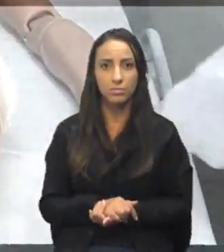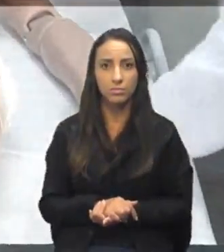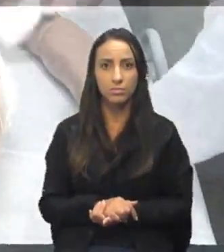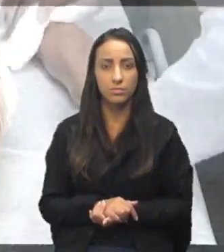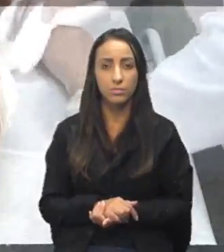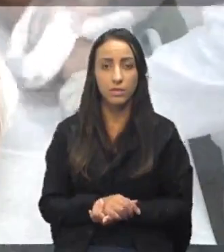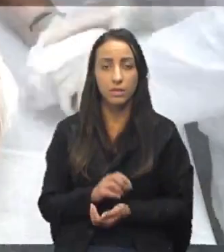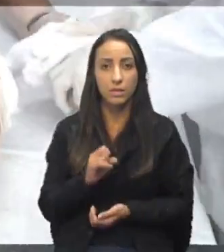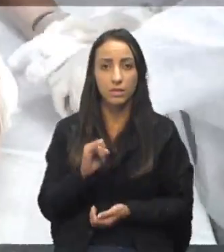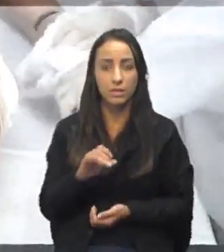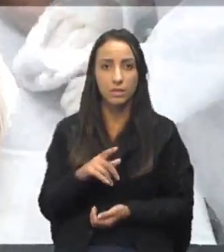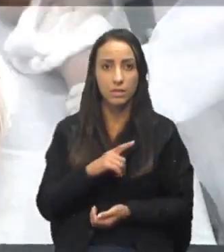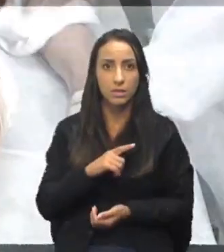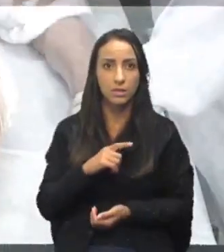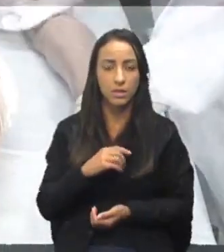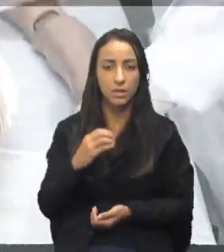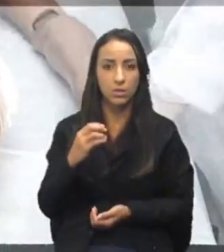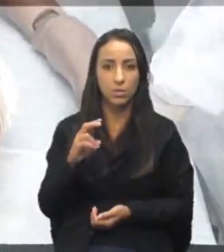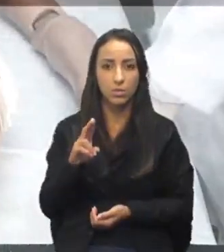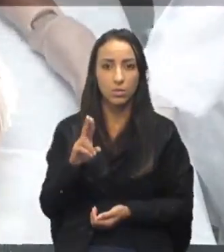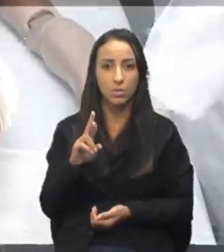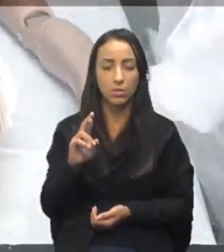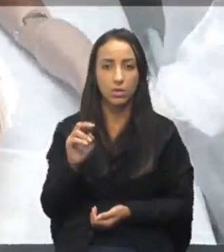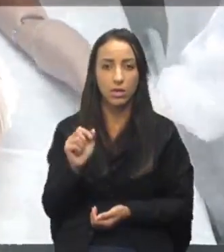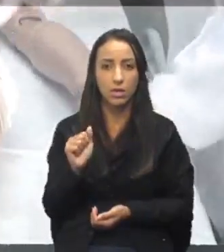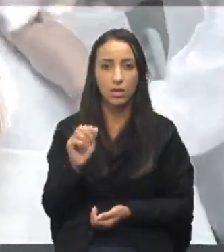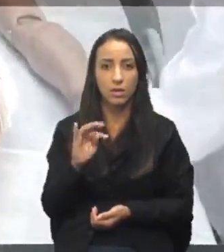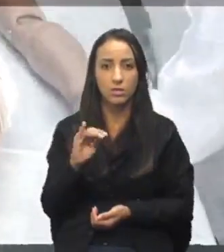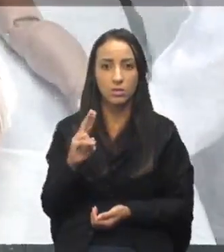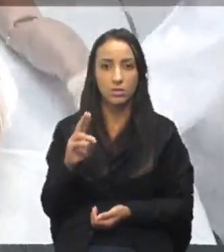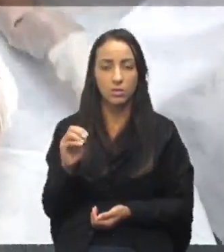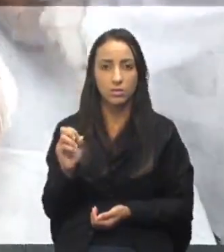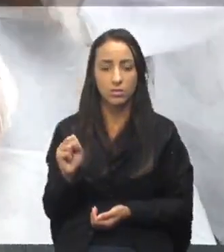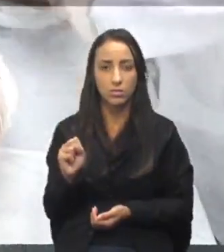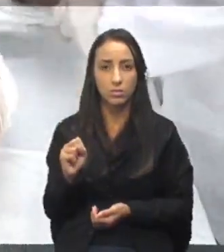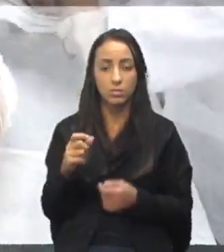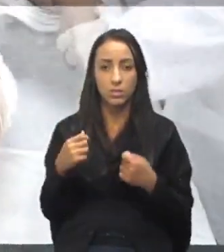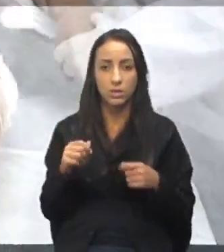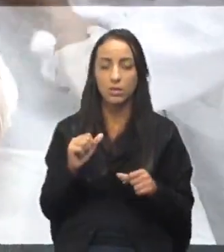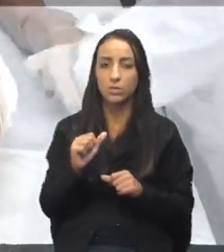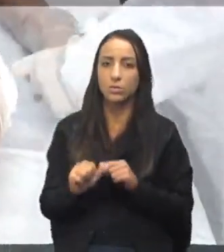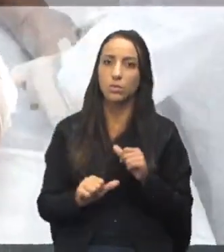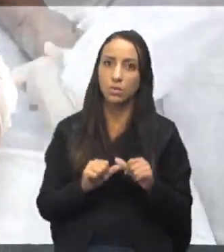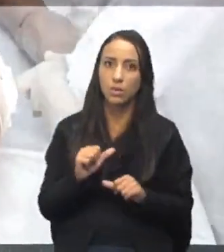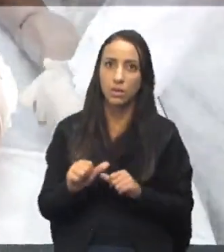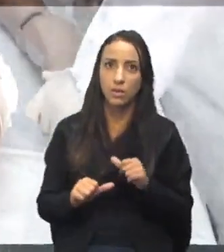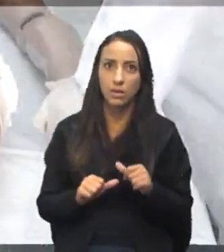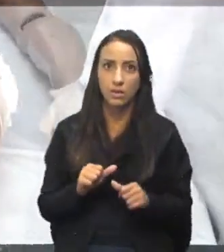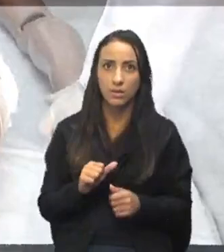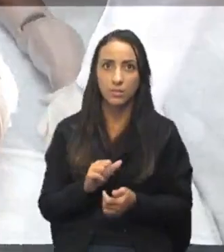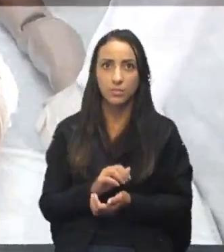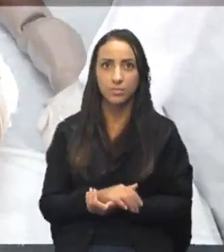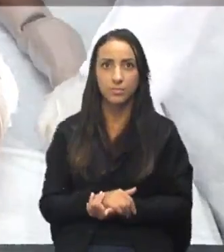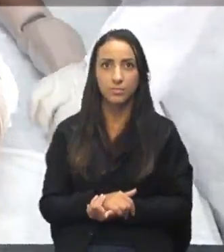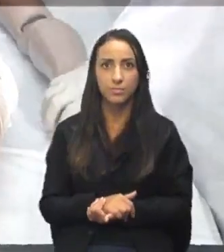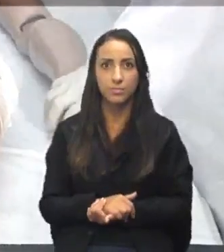Se houver curativos, é preciso realizar a troca desse curativo quando